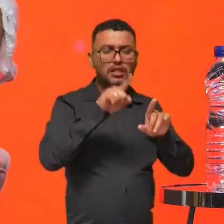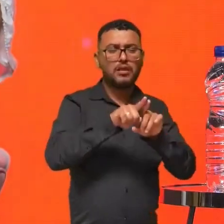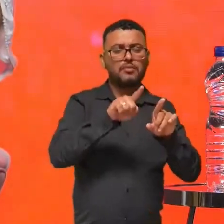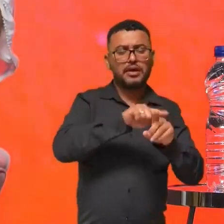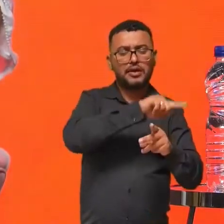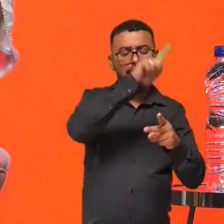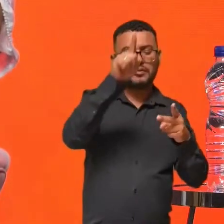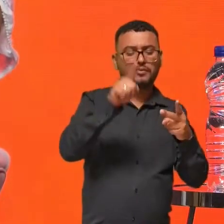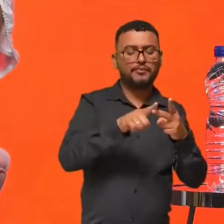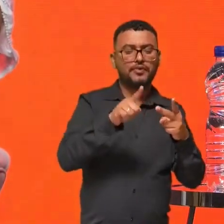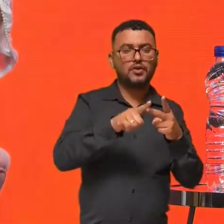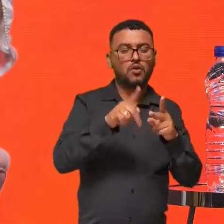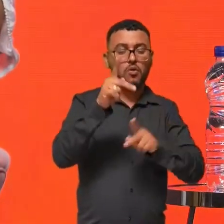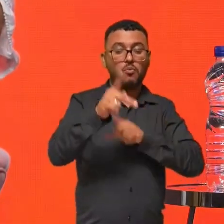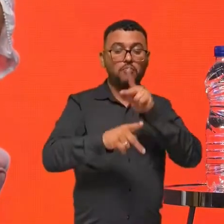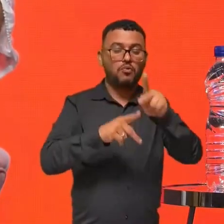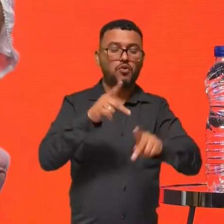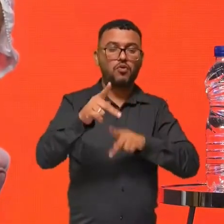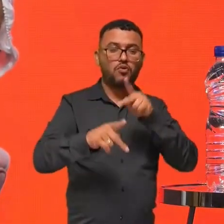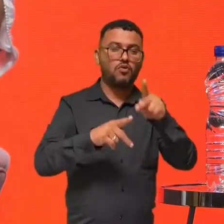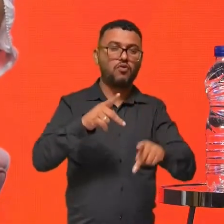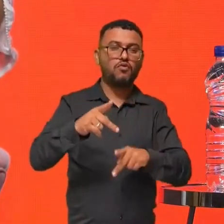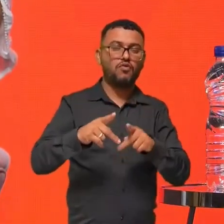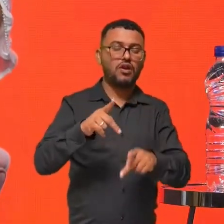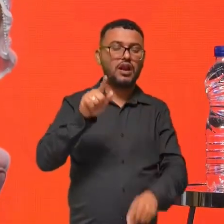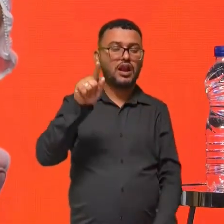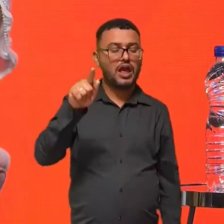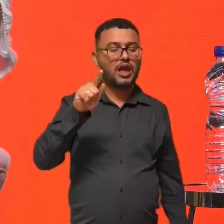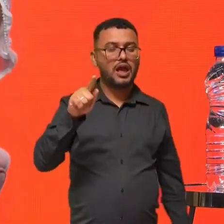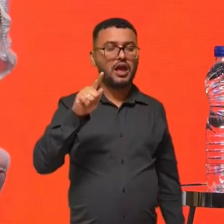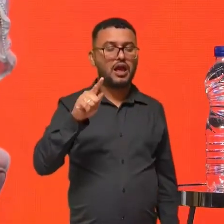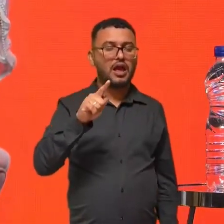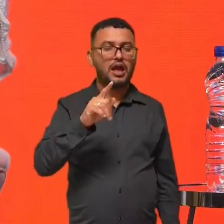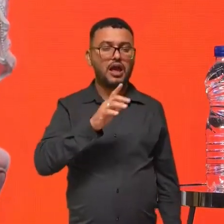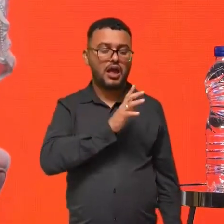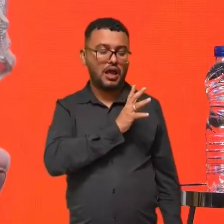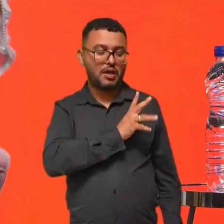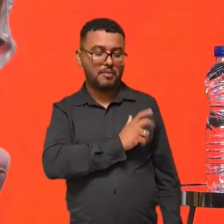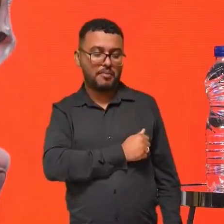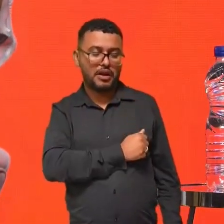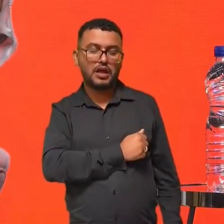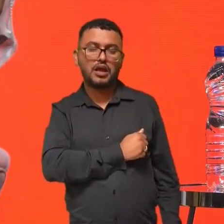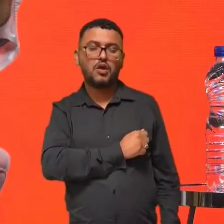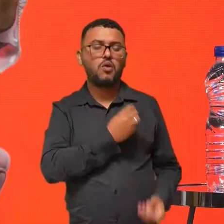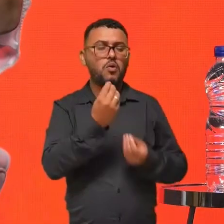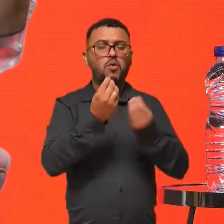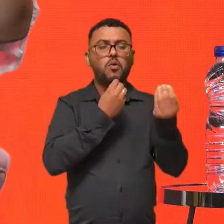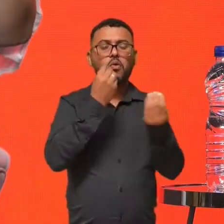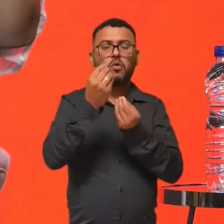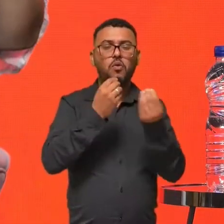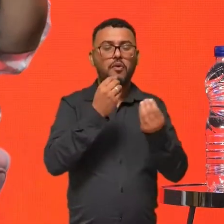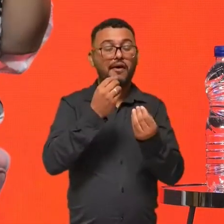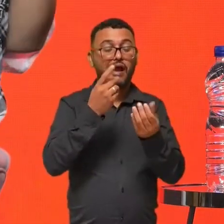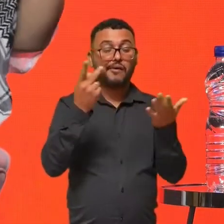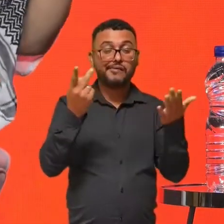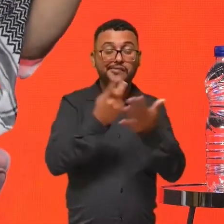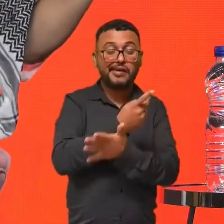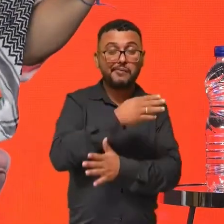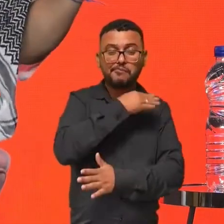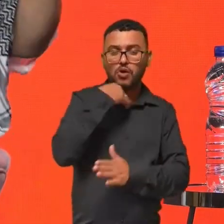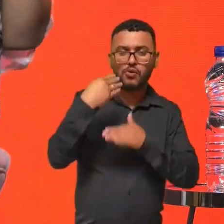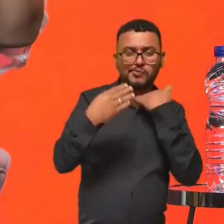palestino, como isso ganhou a opinião pública mundial em torno do genocídio e de que como a questão palestina